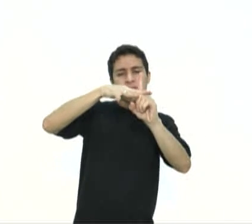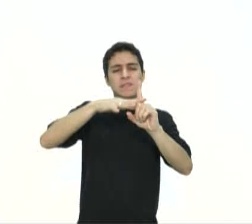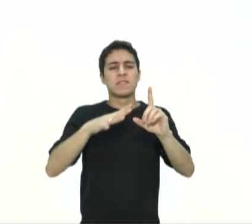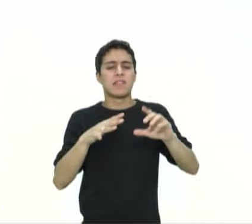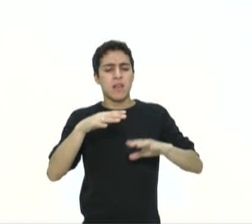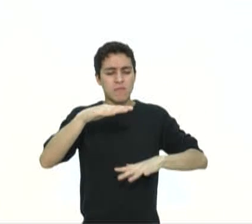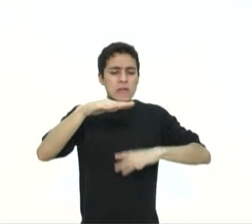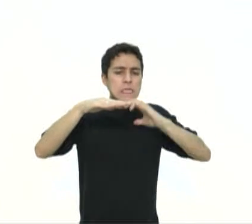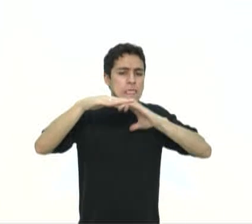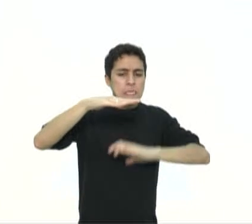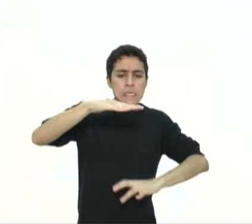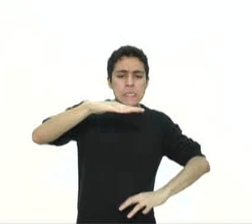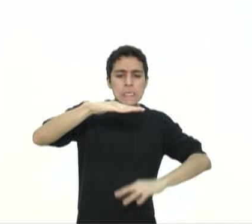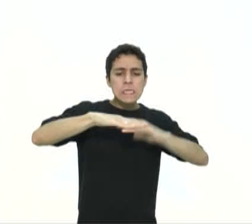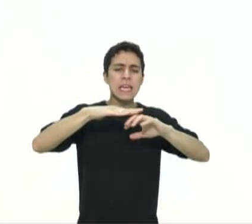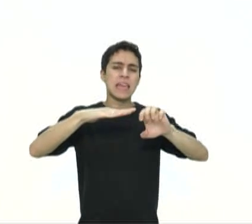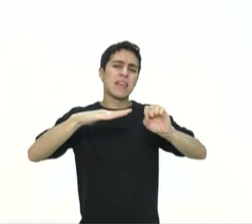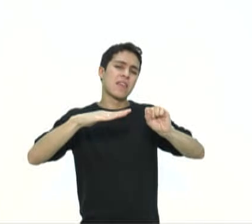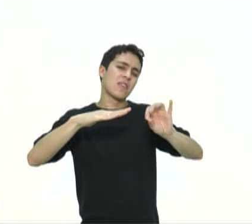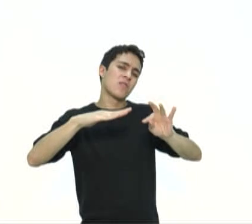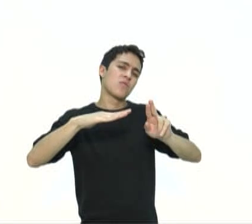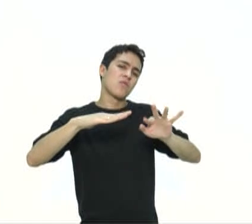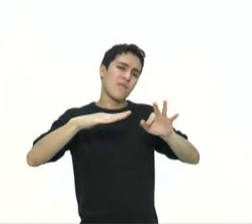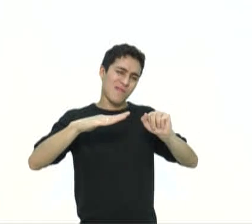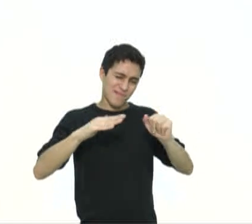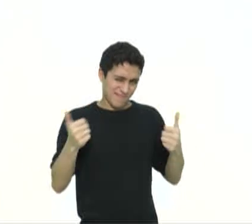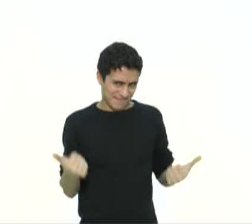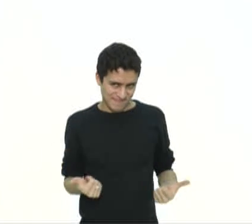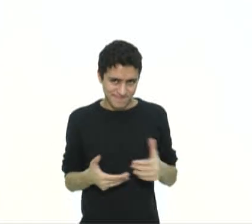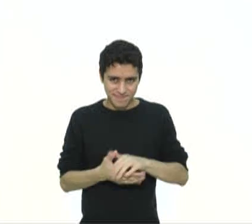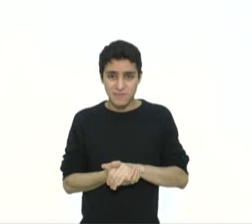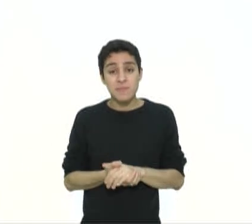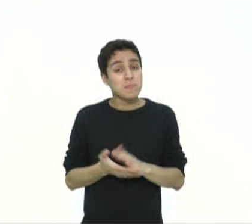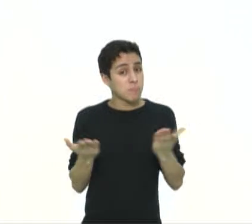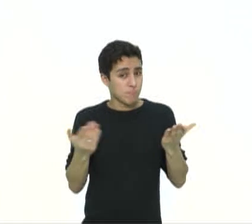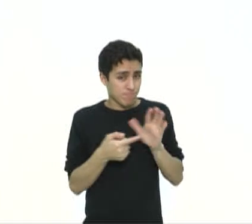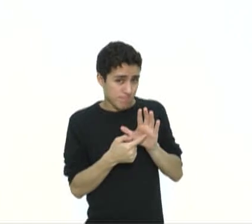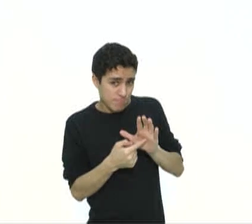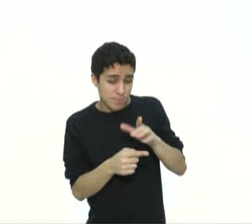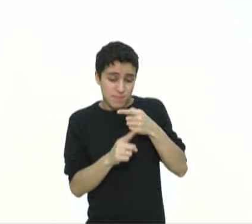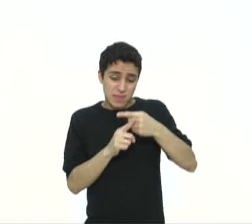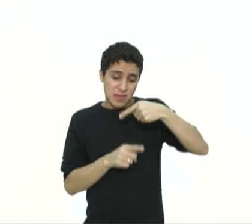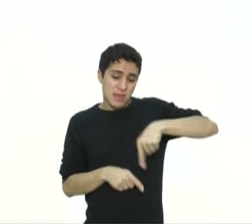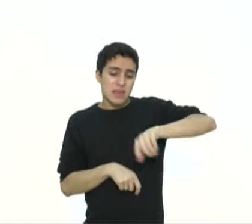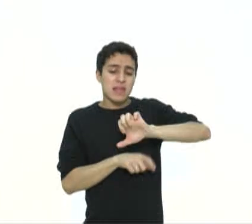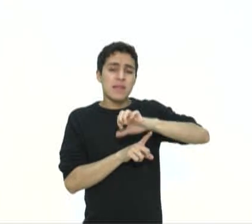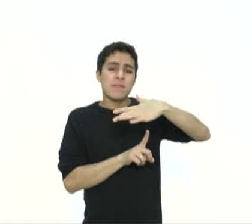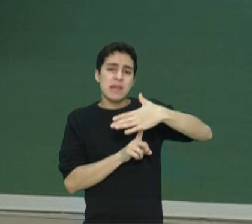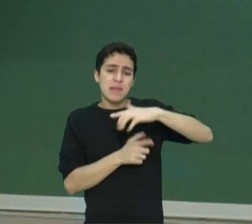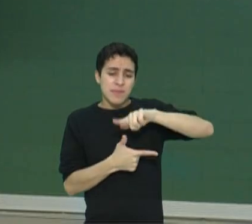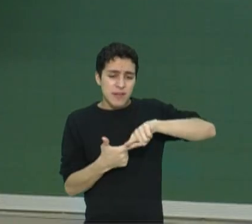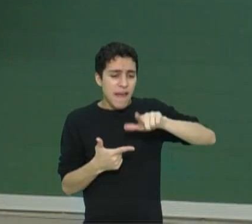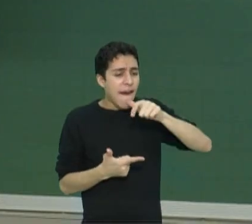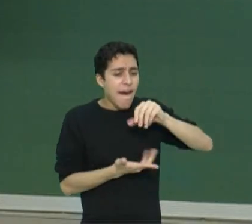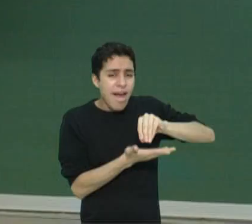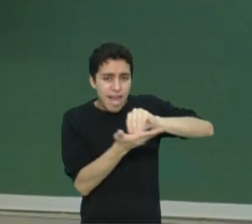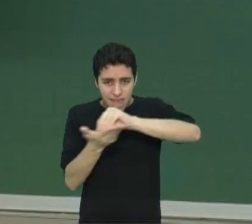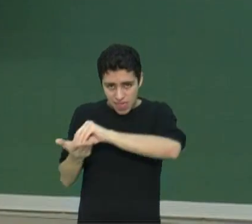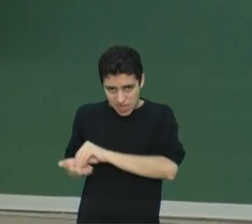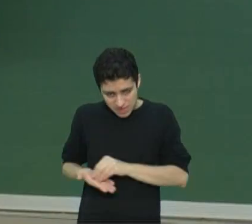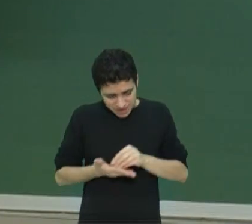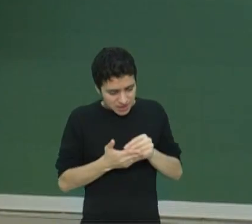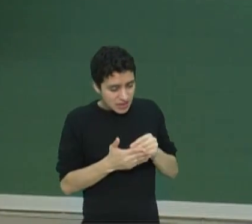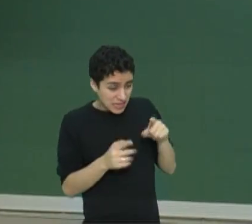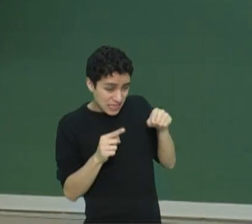mas eu trouxe a vocês aqui até por nós estamos passando nosso estado aqui no Paraná uma crise hídrica nele os impactos